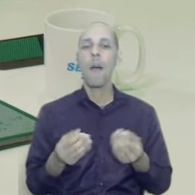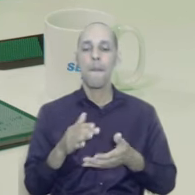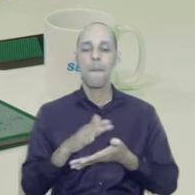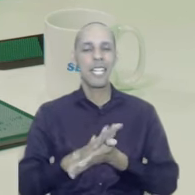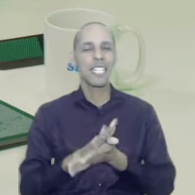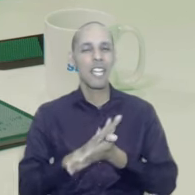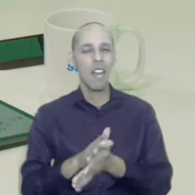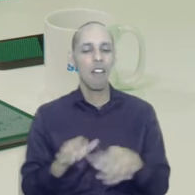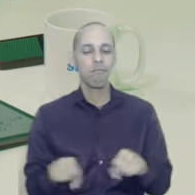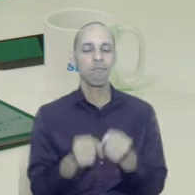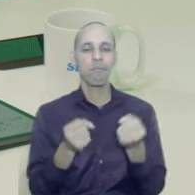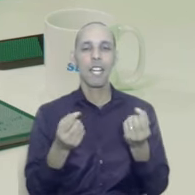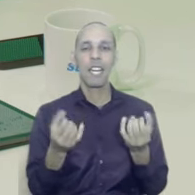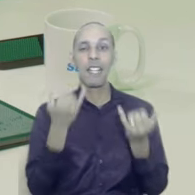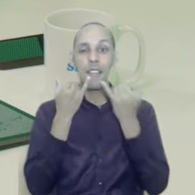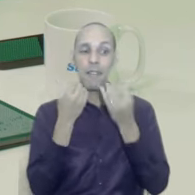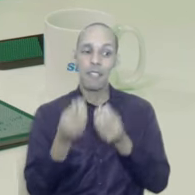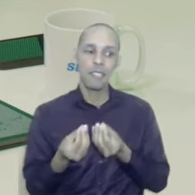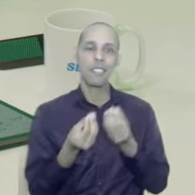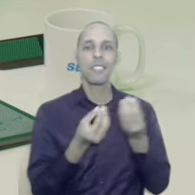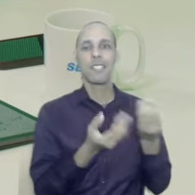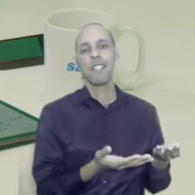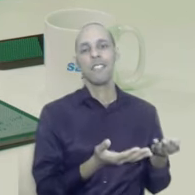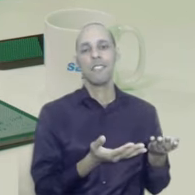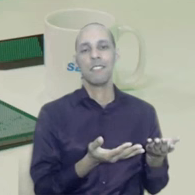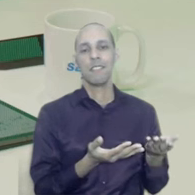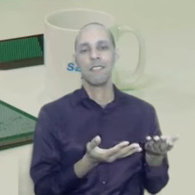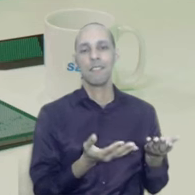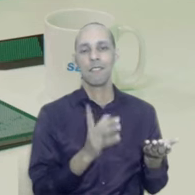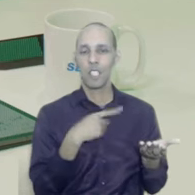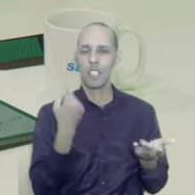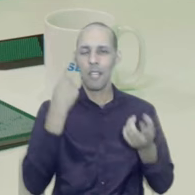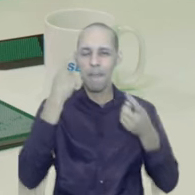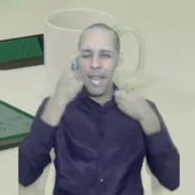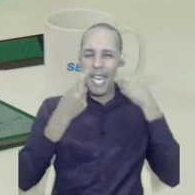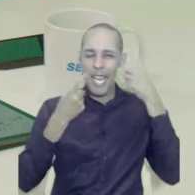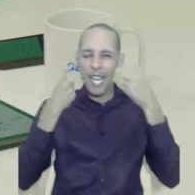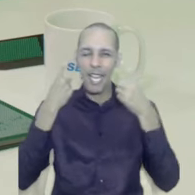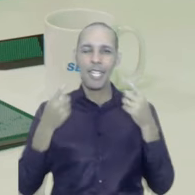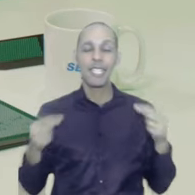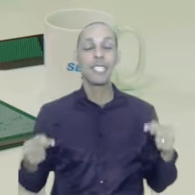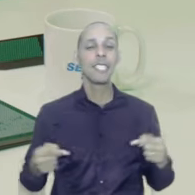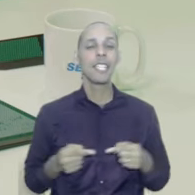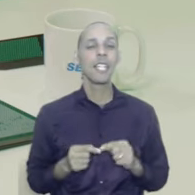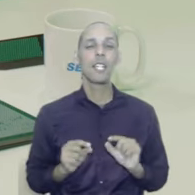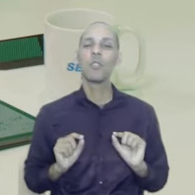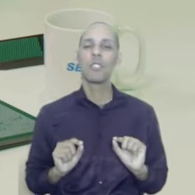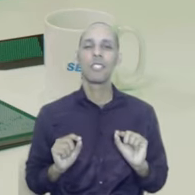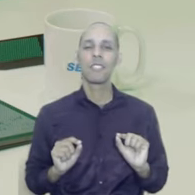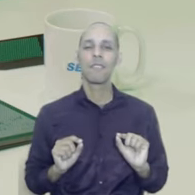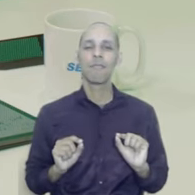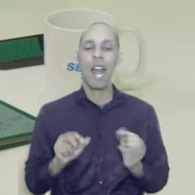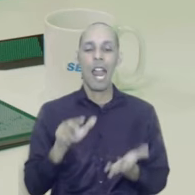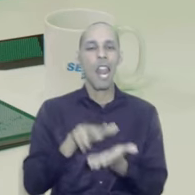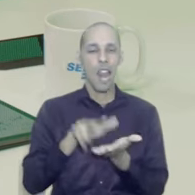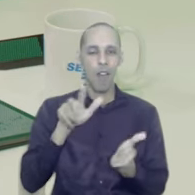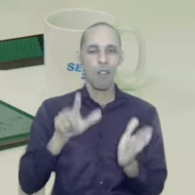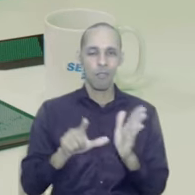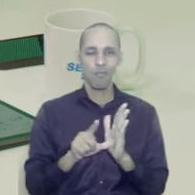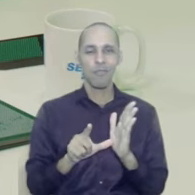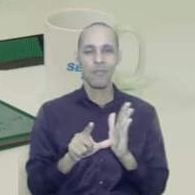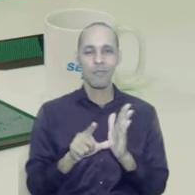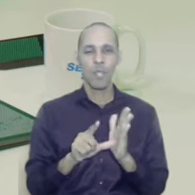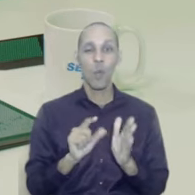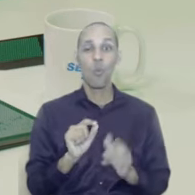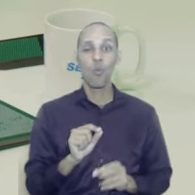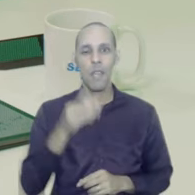levando a informação então uma preocupação que a gente tem com com os laudos e é justamente